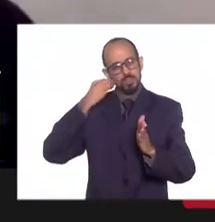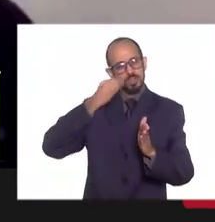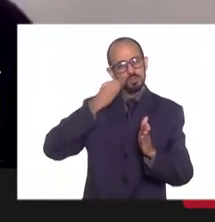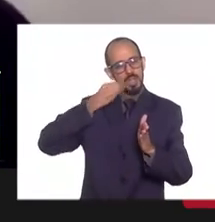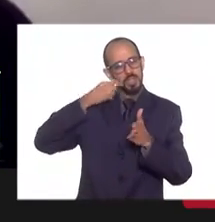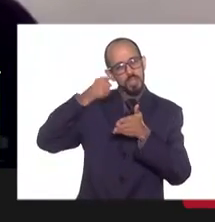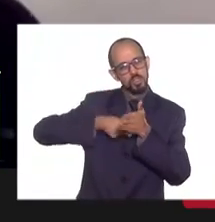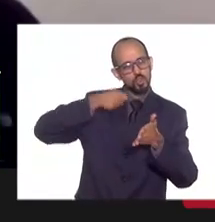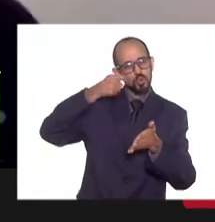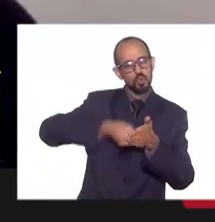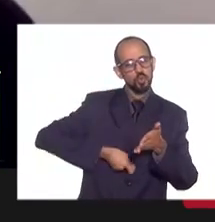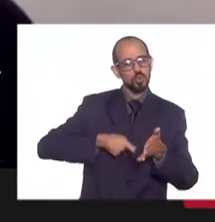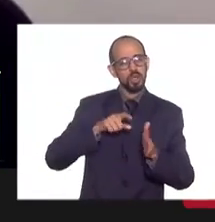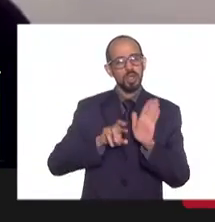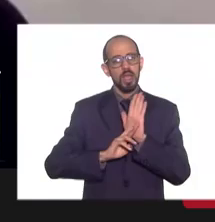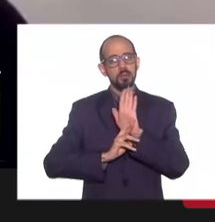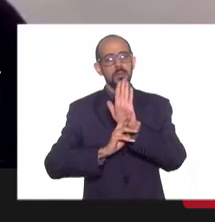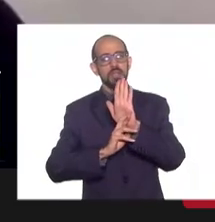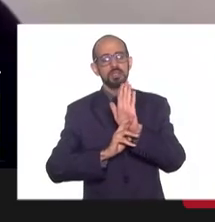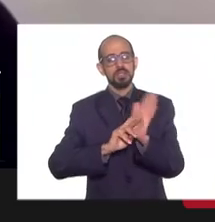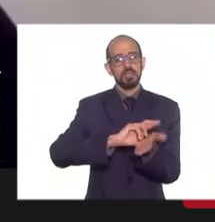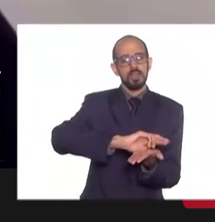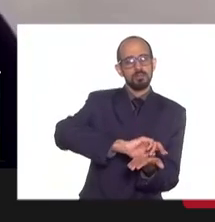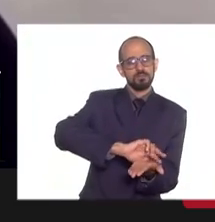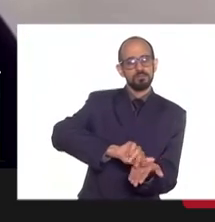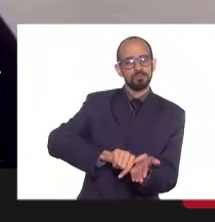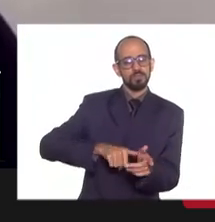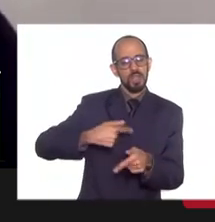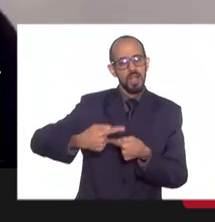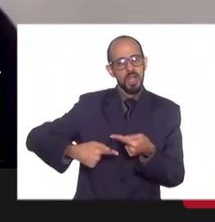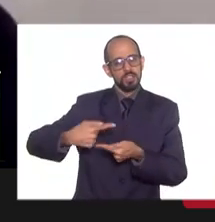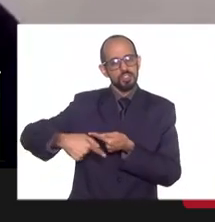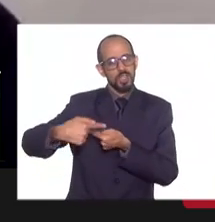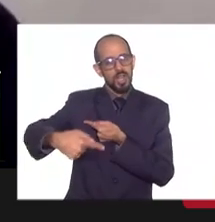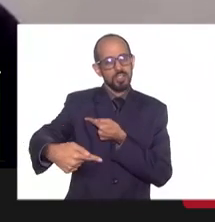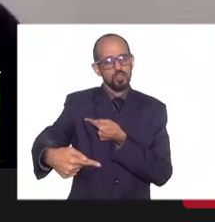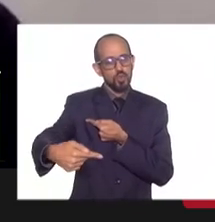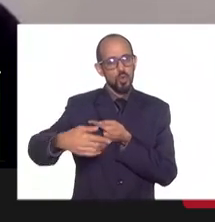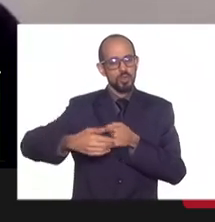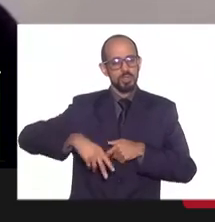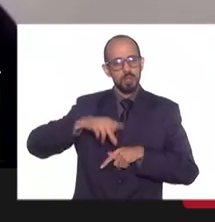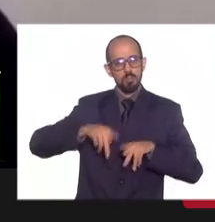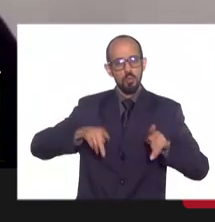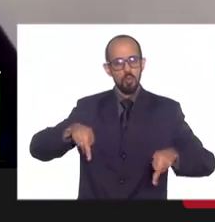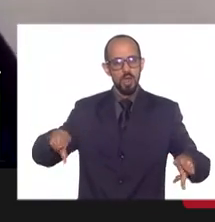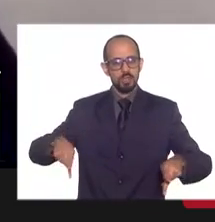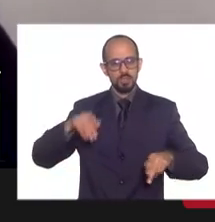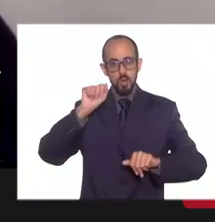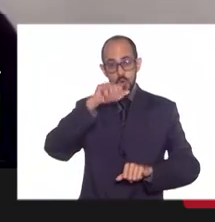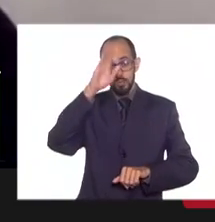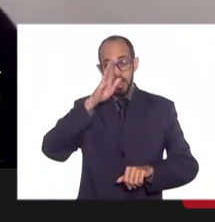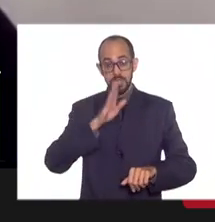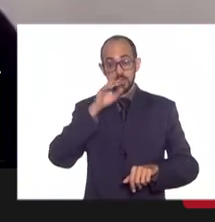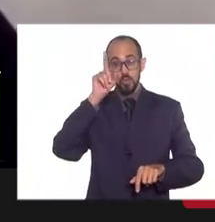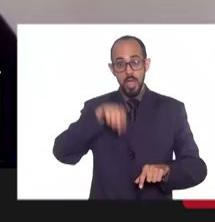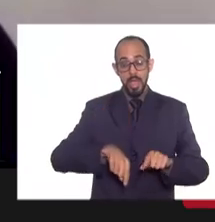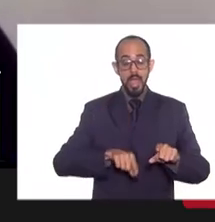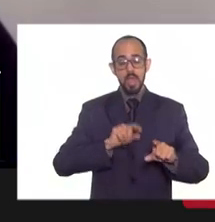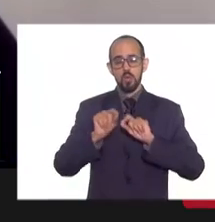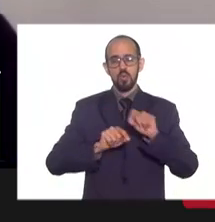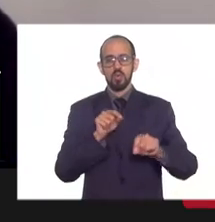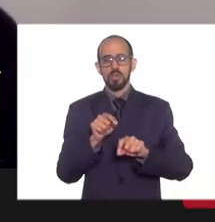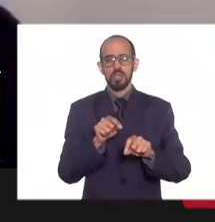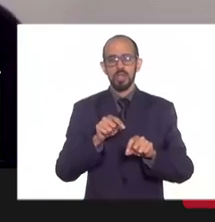representa a diversidade a ancestralidade da nossa população o Brasil é o que é porque ele